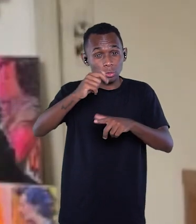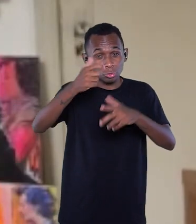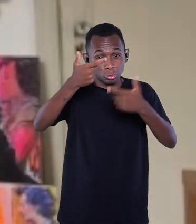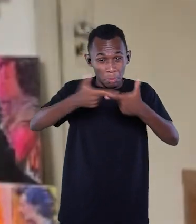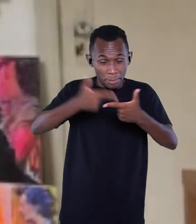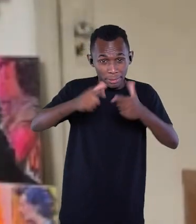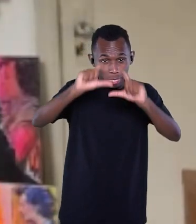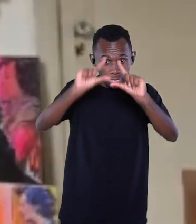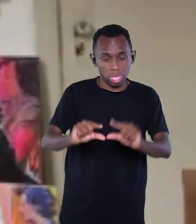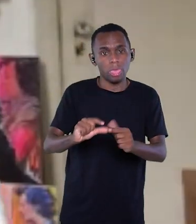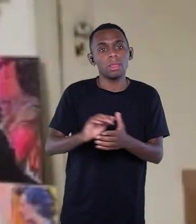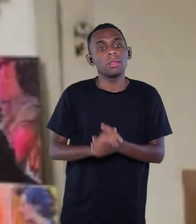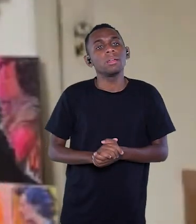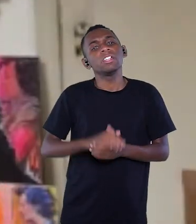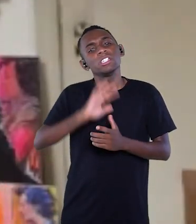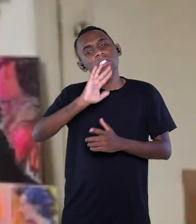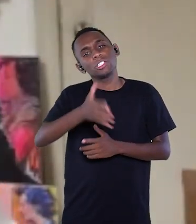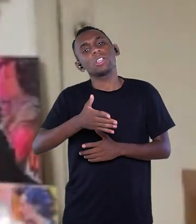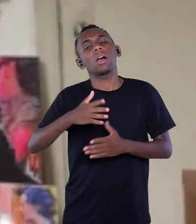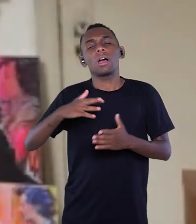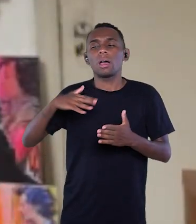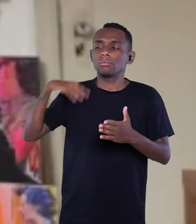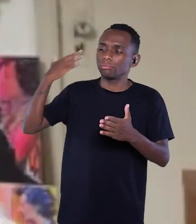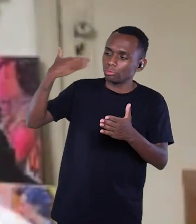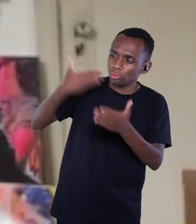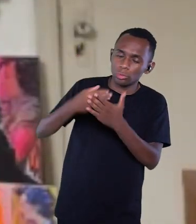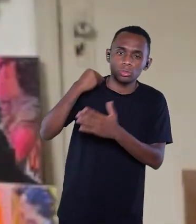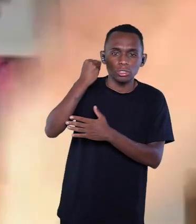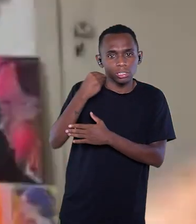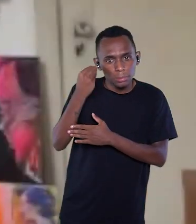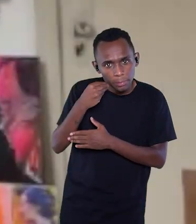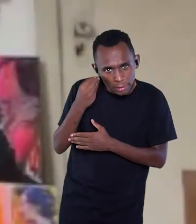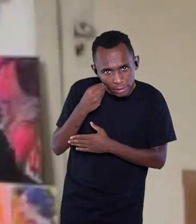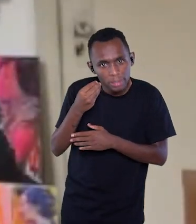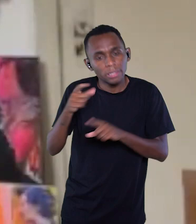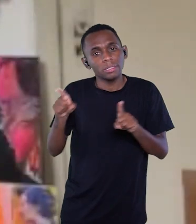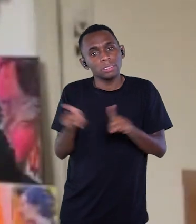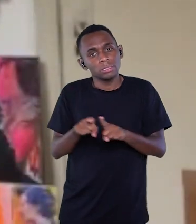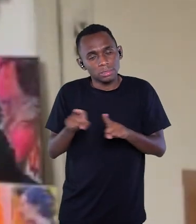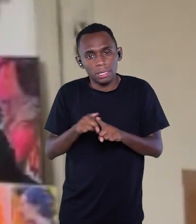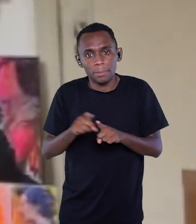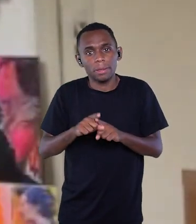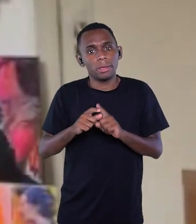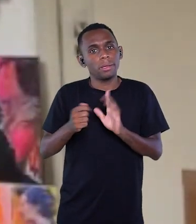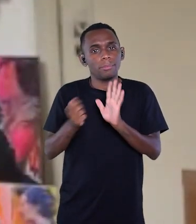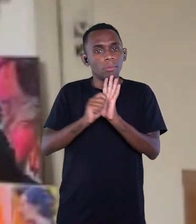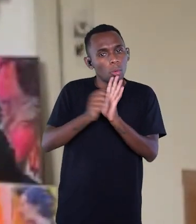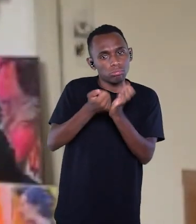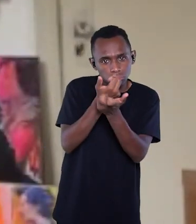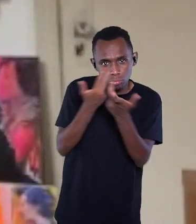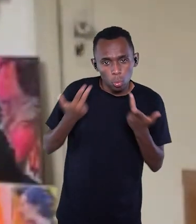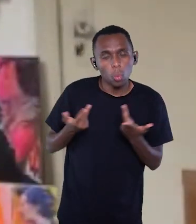um profissional que já teve uma trajetória de rua ou de uso prejudicial de álcool ou outras drogas,